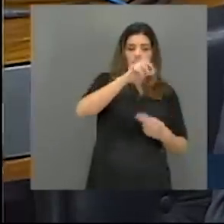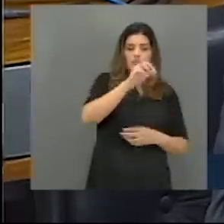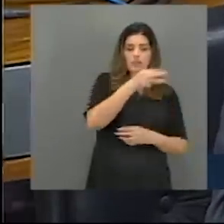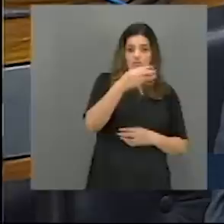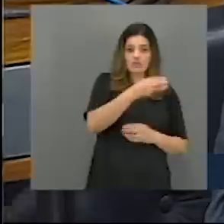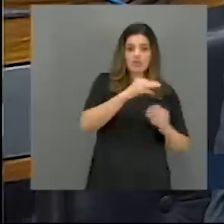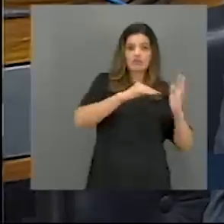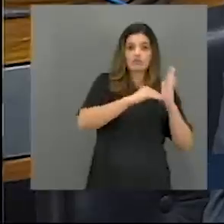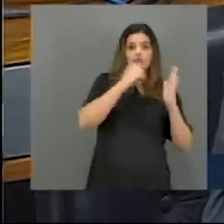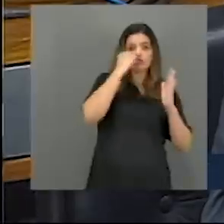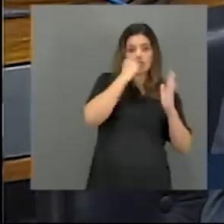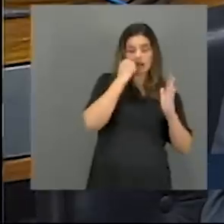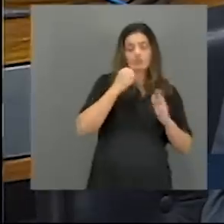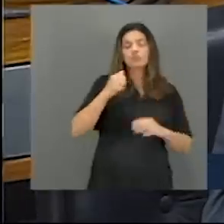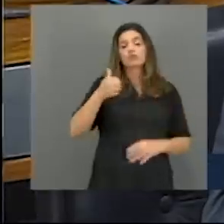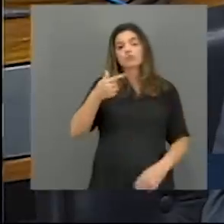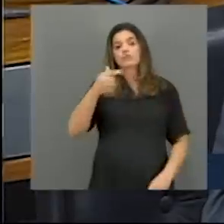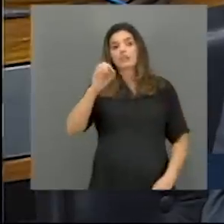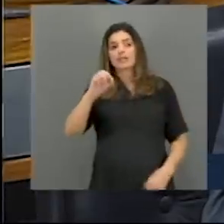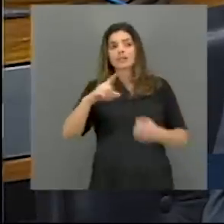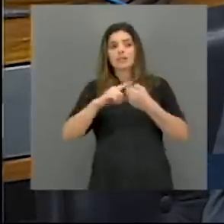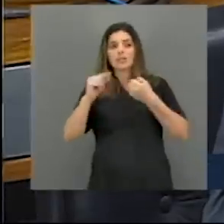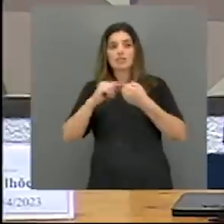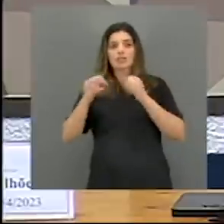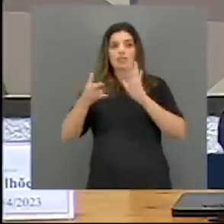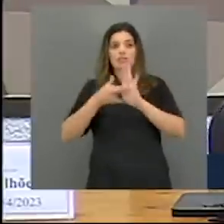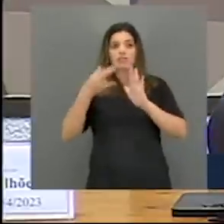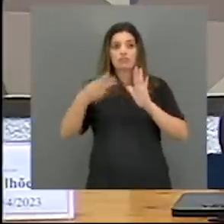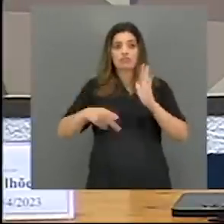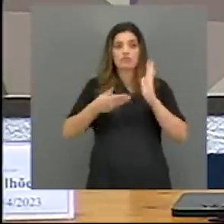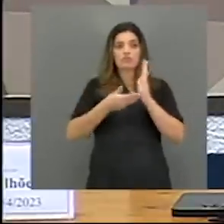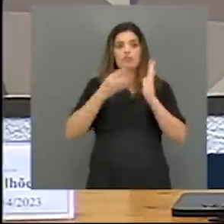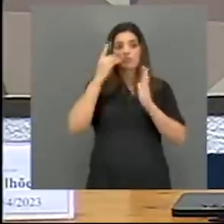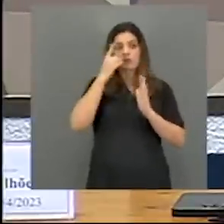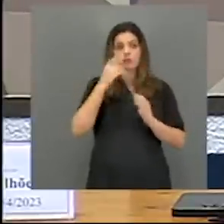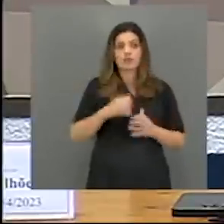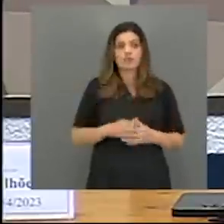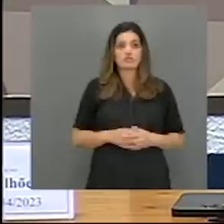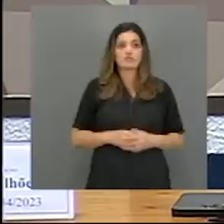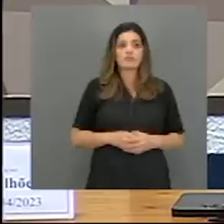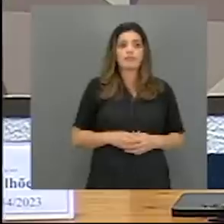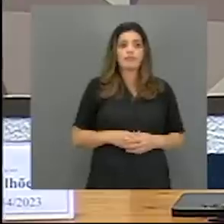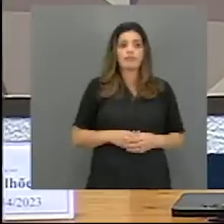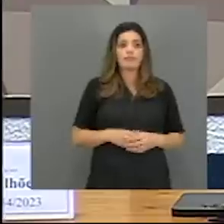Senado e 70 do Regimento da Câmara dos Deputados. Senhor presidente, pela ordem.